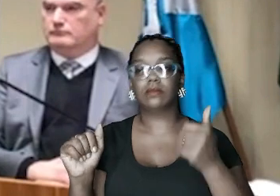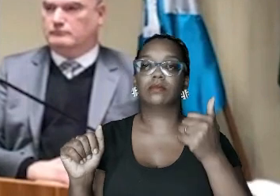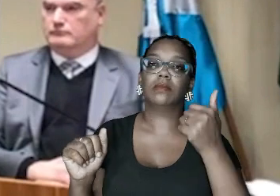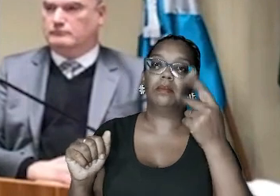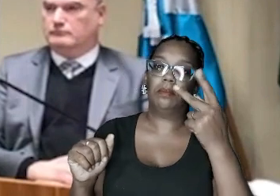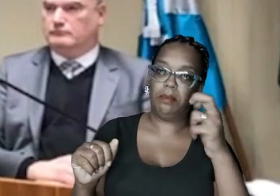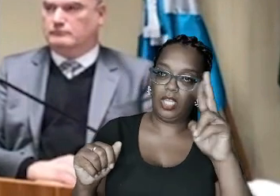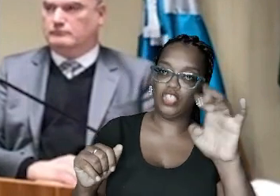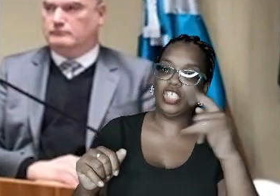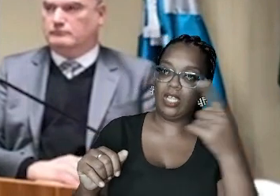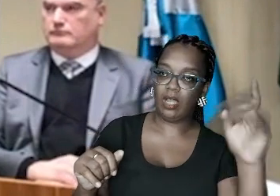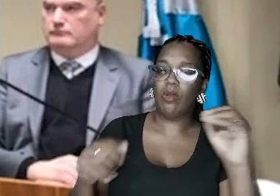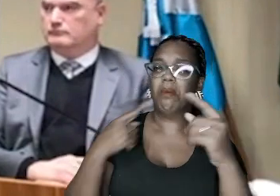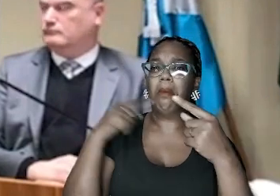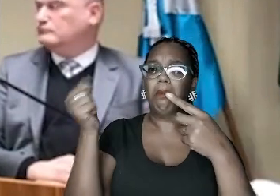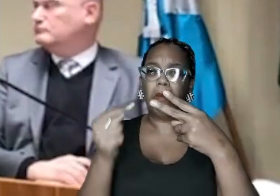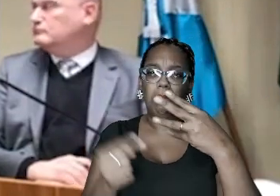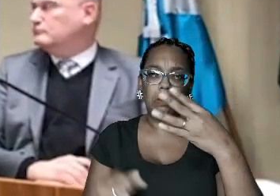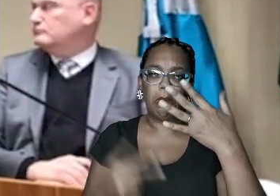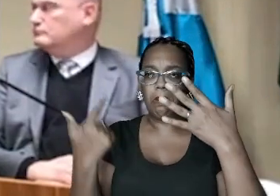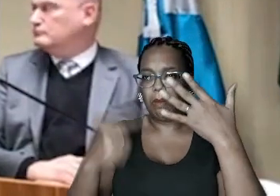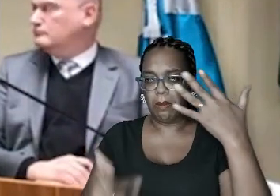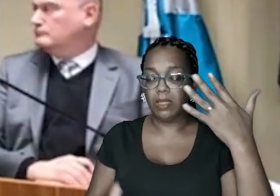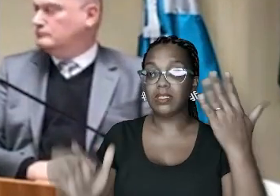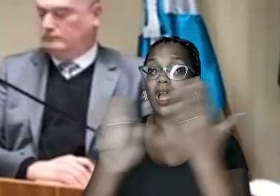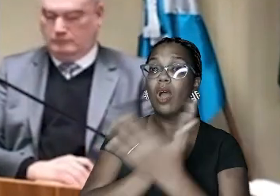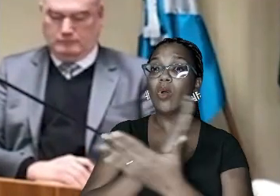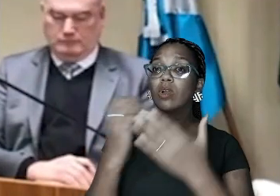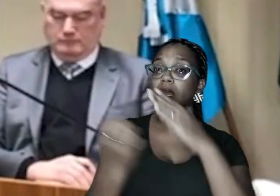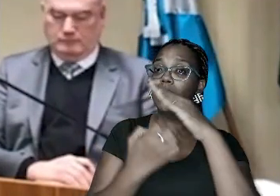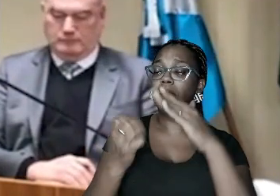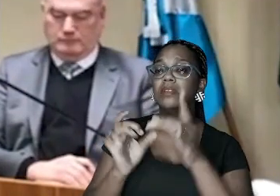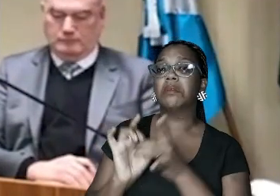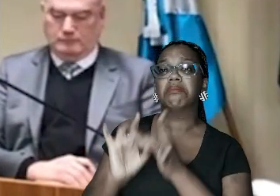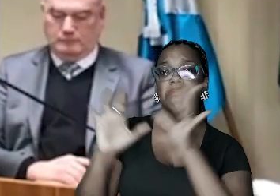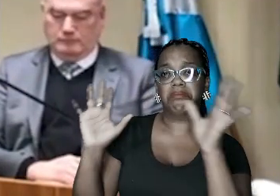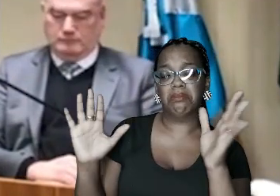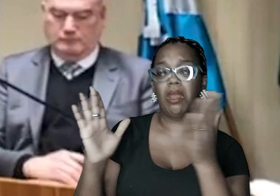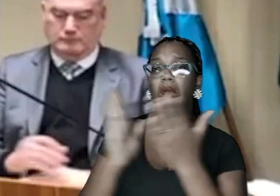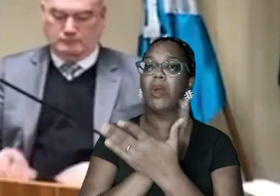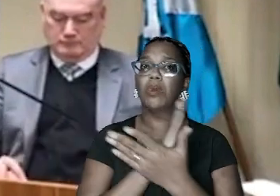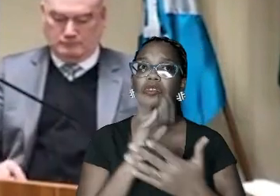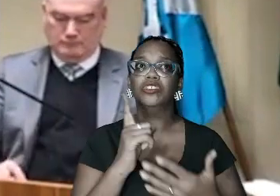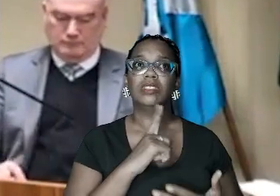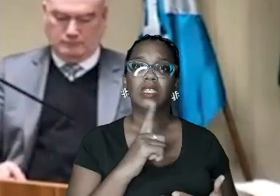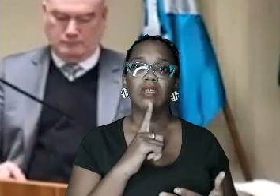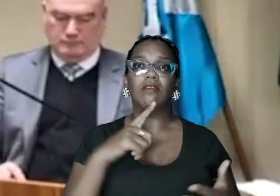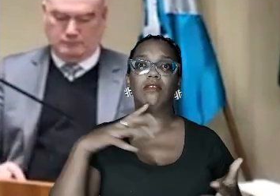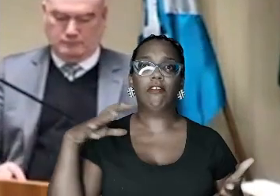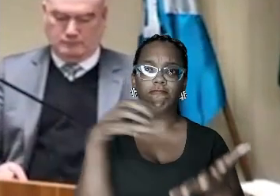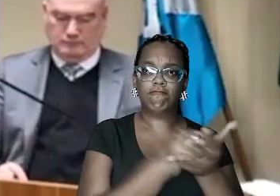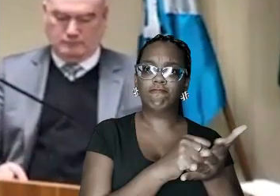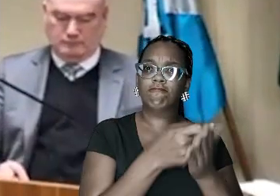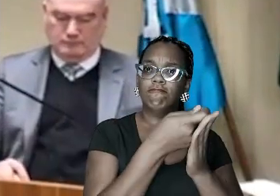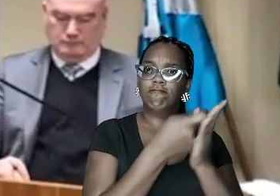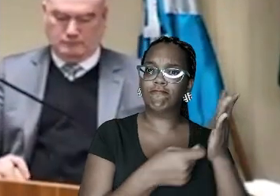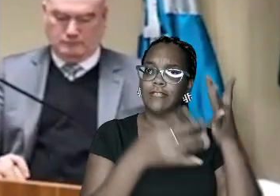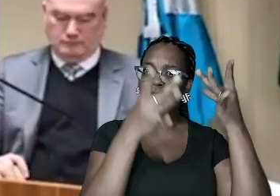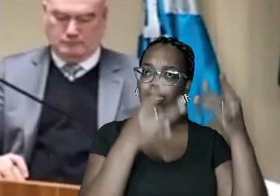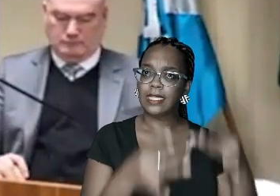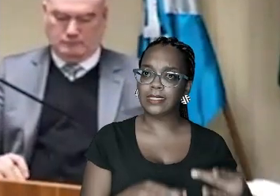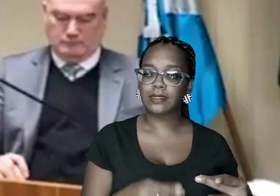a citar vários outros alguns que teve absolvição outros que teve foi pego pela prescrição né que é o nosso grande